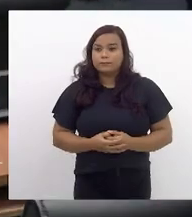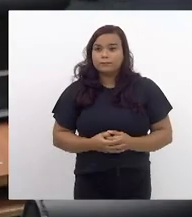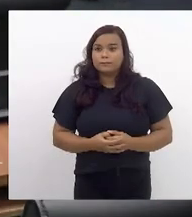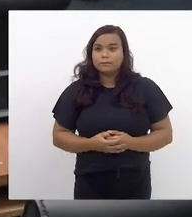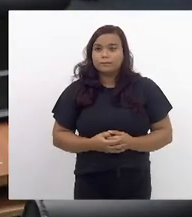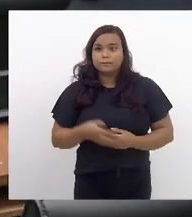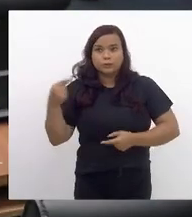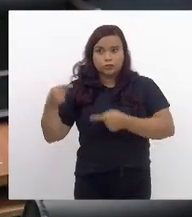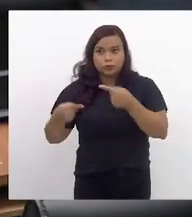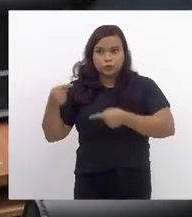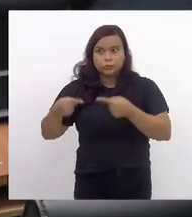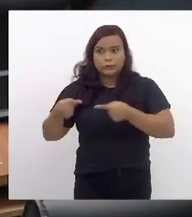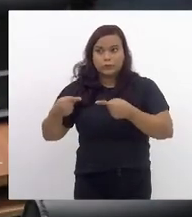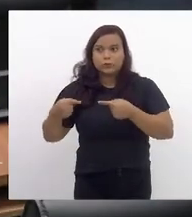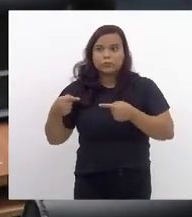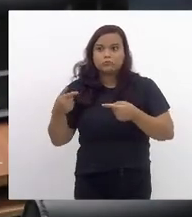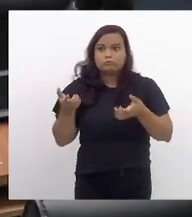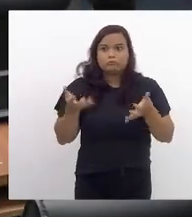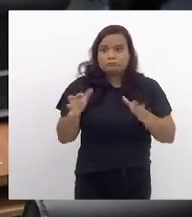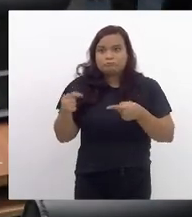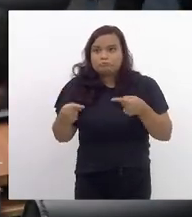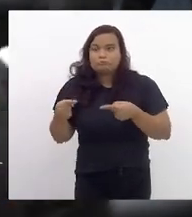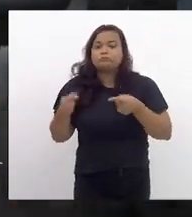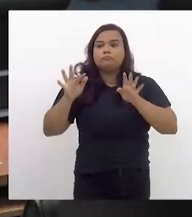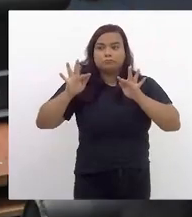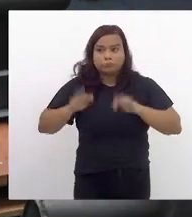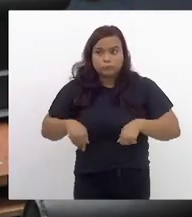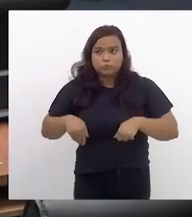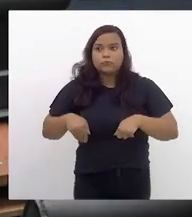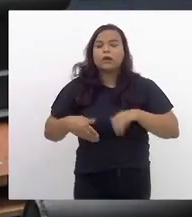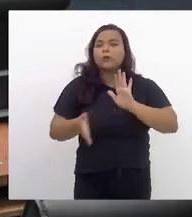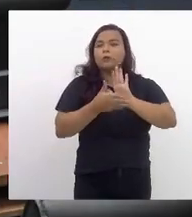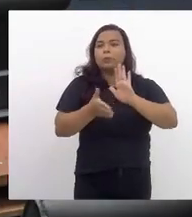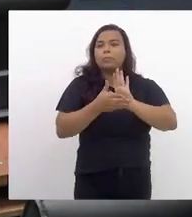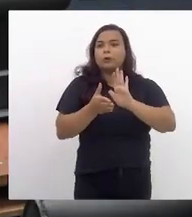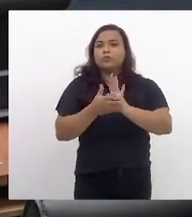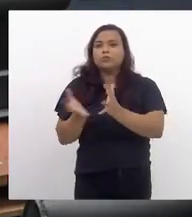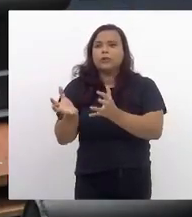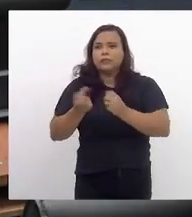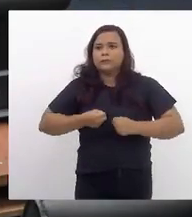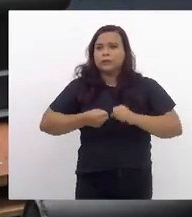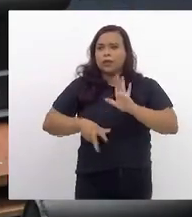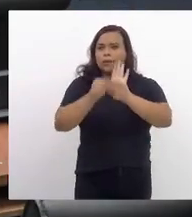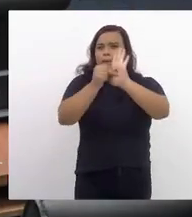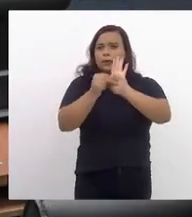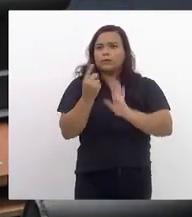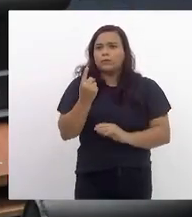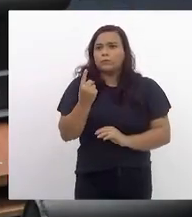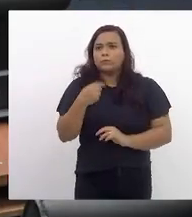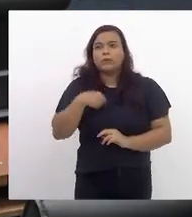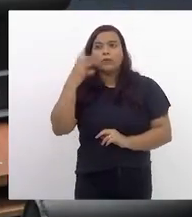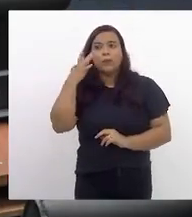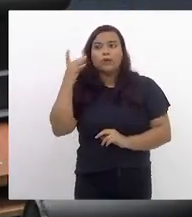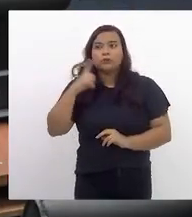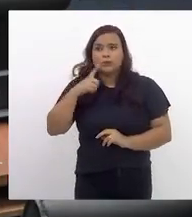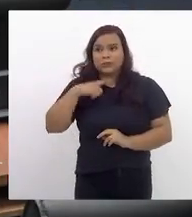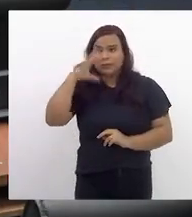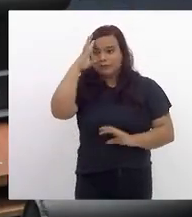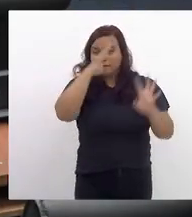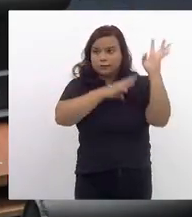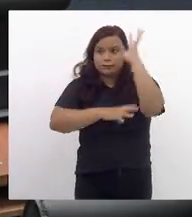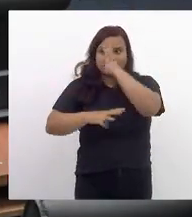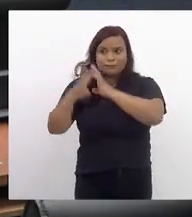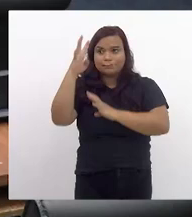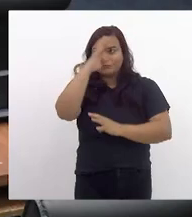Em discussão, não havendo queira discutir, encerrada a discussão. O presidente de proposta recebeu uma emenda. Presidente, eu acho que houve uma distração,